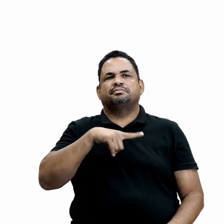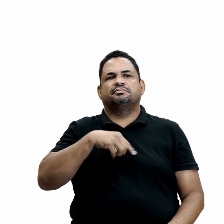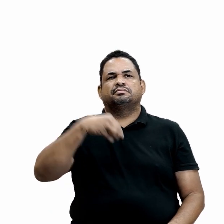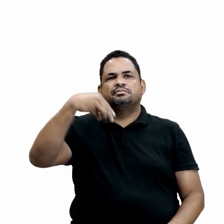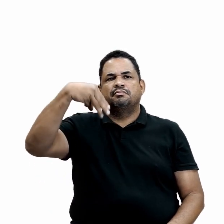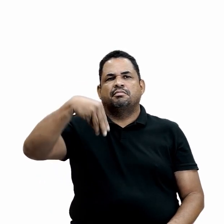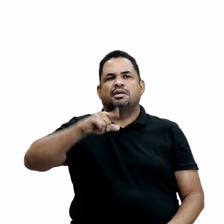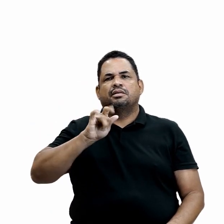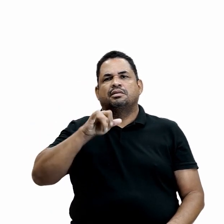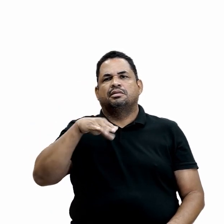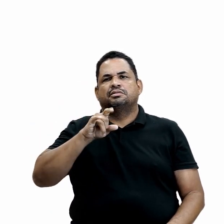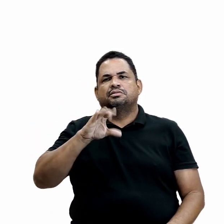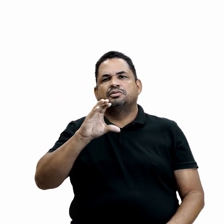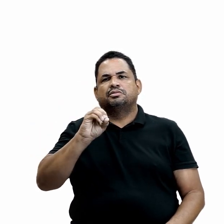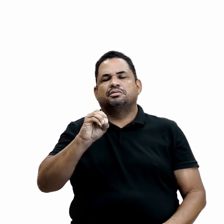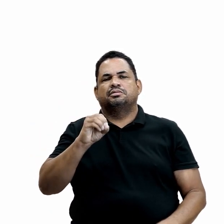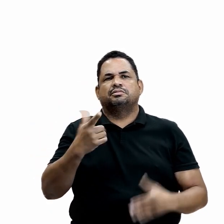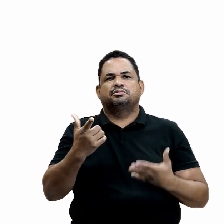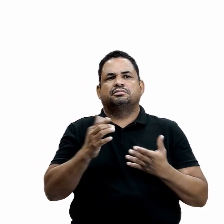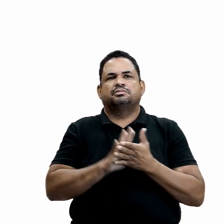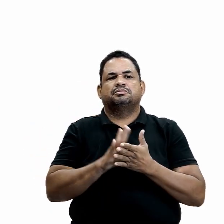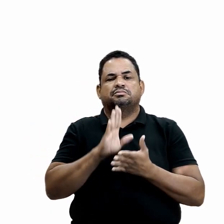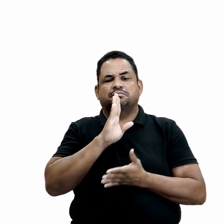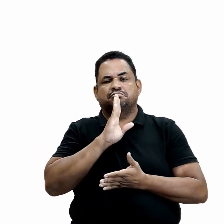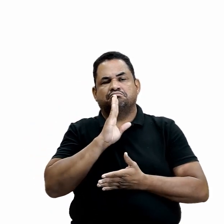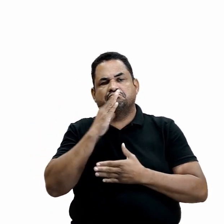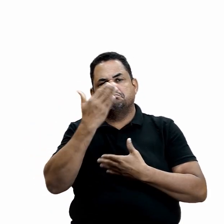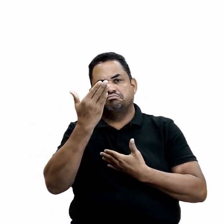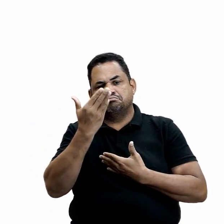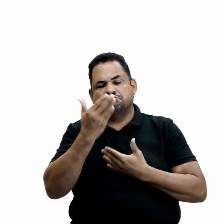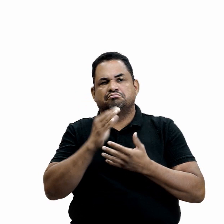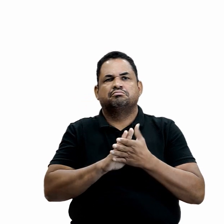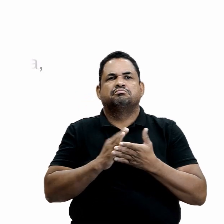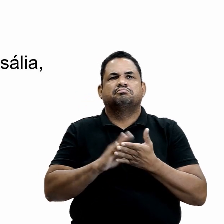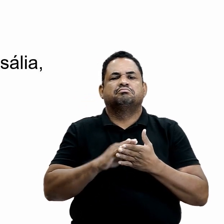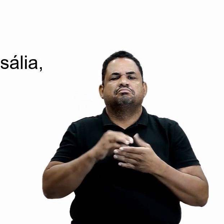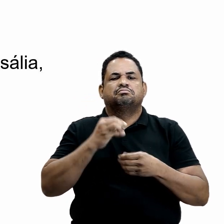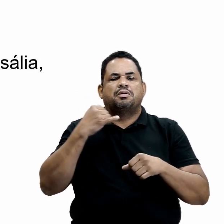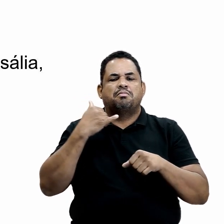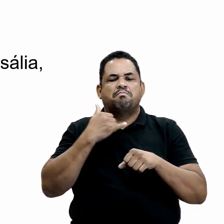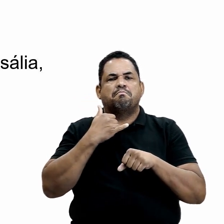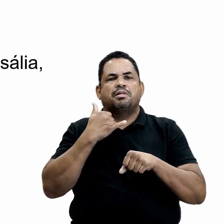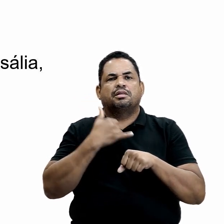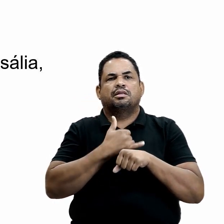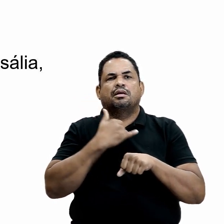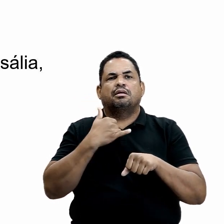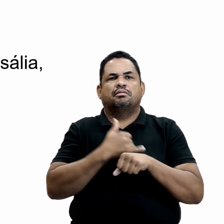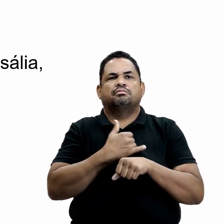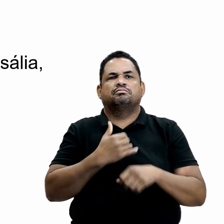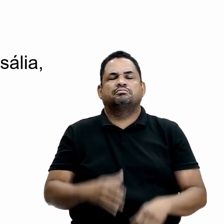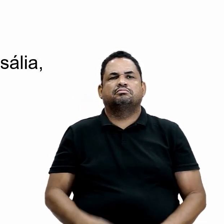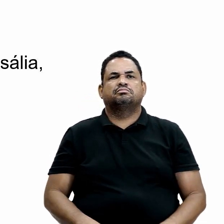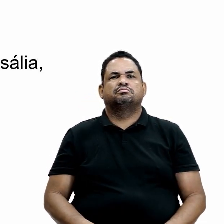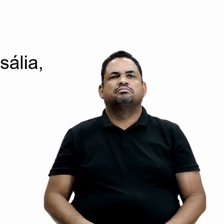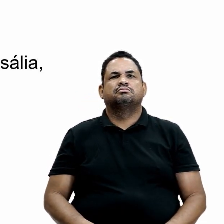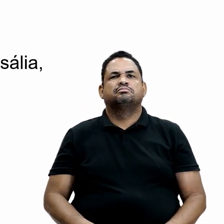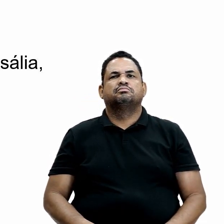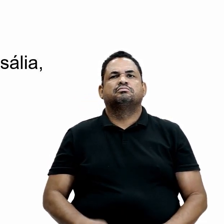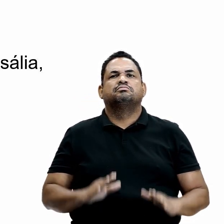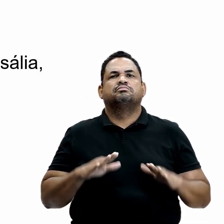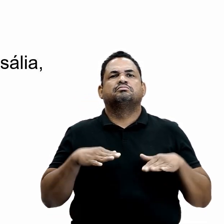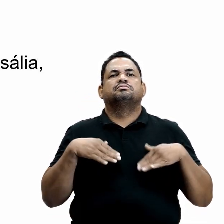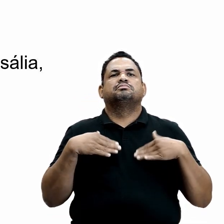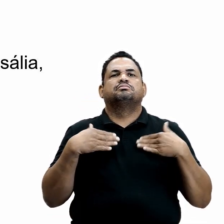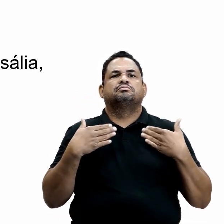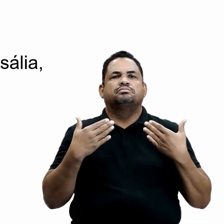magnésio ele é muito conhecido, é um metal. E aí? Qual é o símbolo